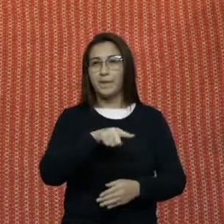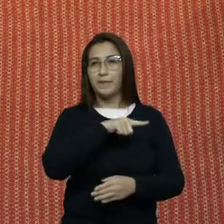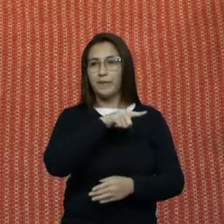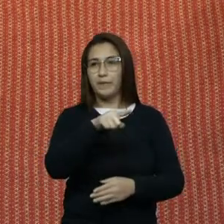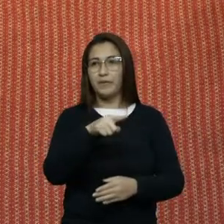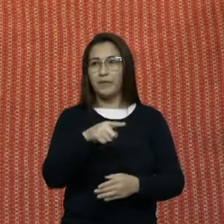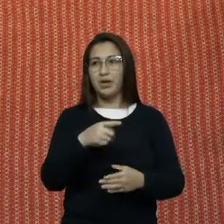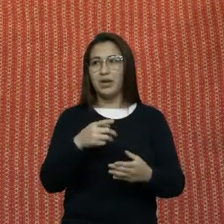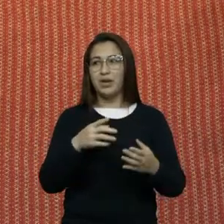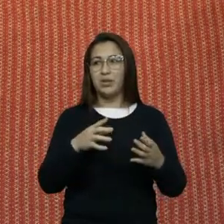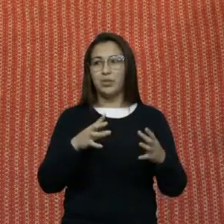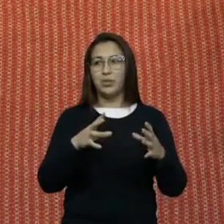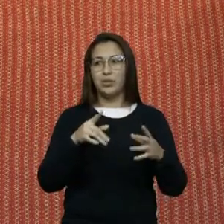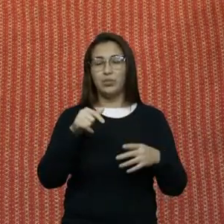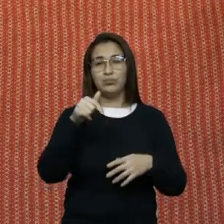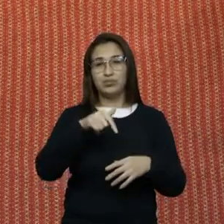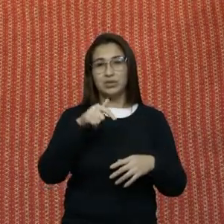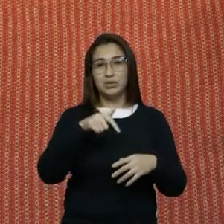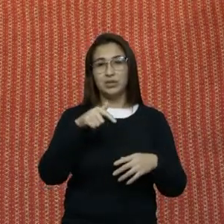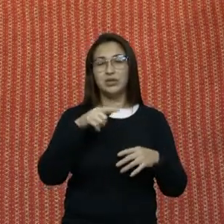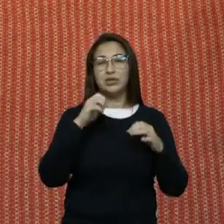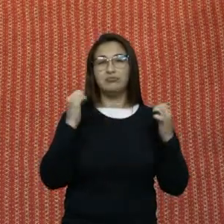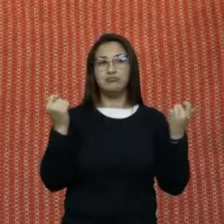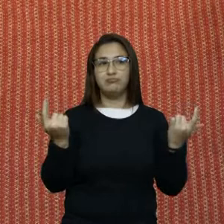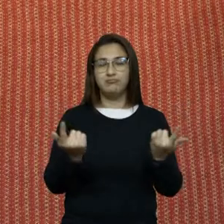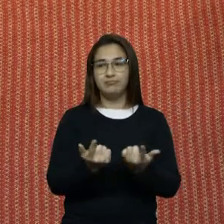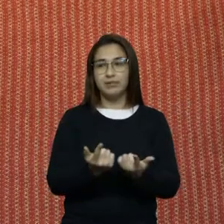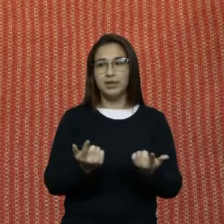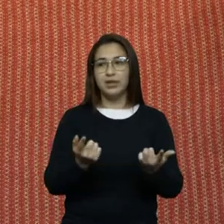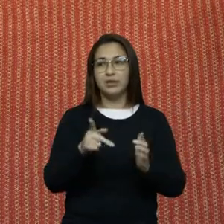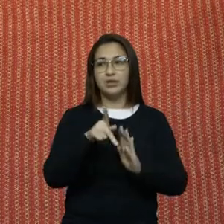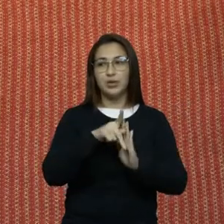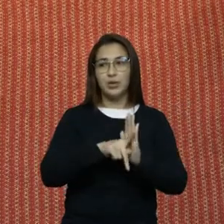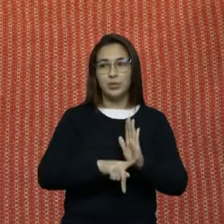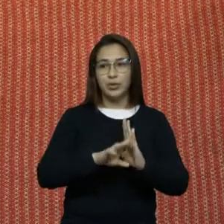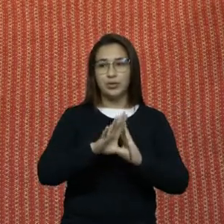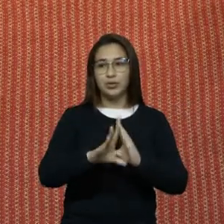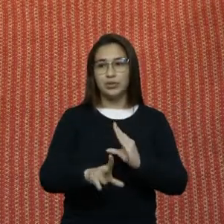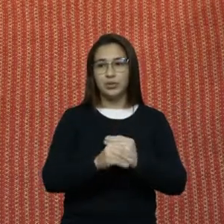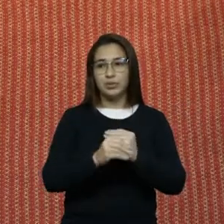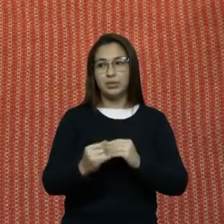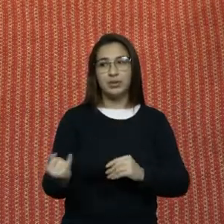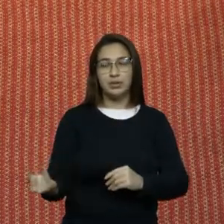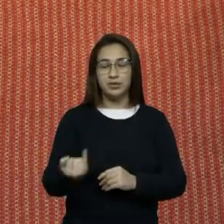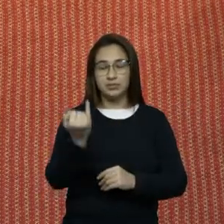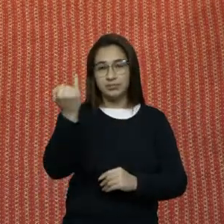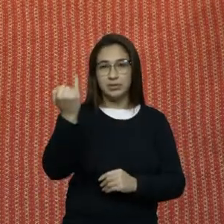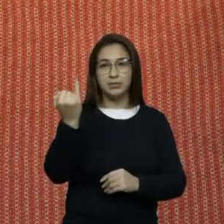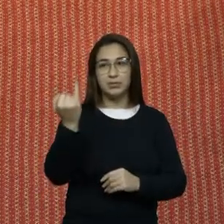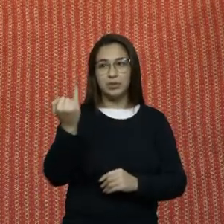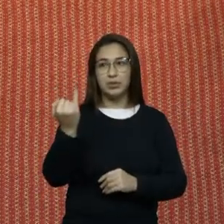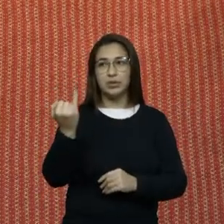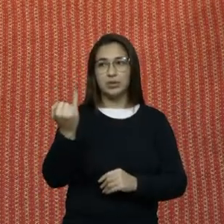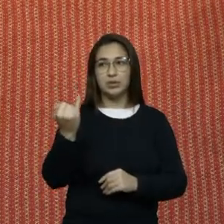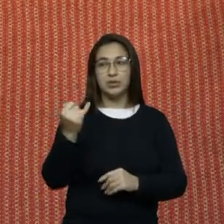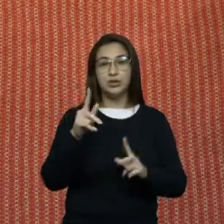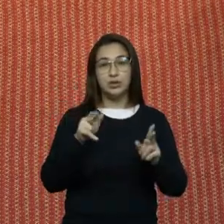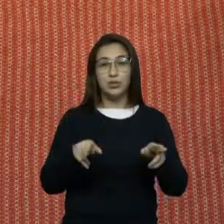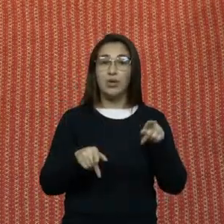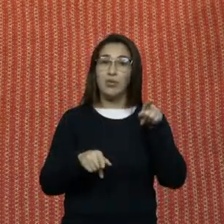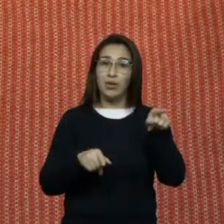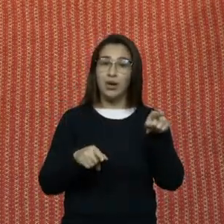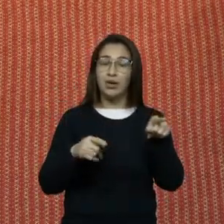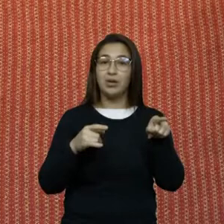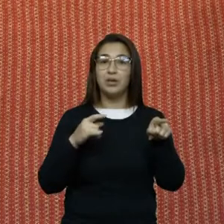iniciativas tomadas por este Parlamento projetos e emendas importantes uma do deputado Júlio que